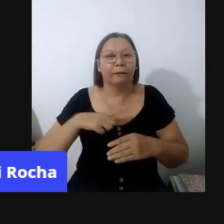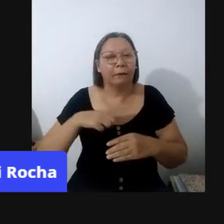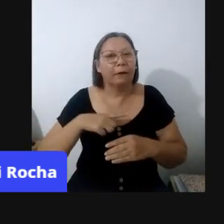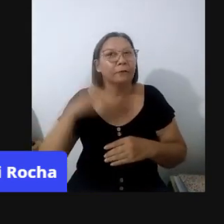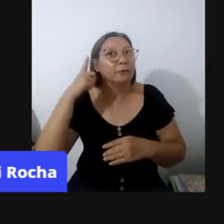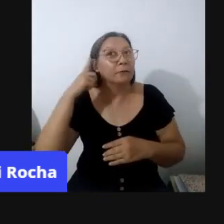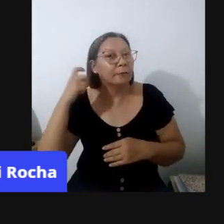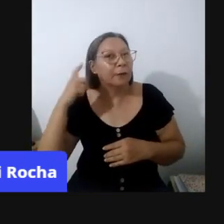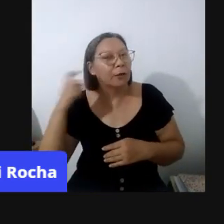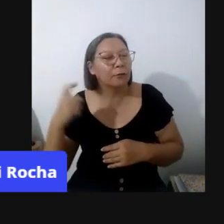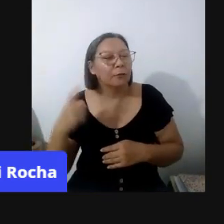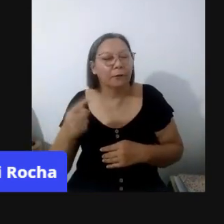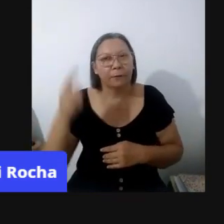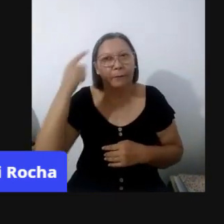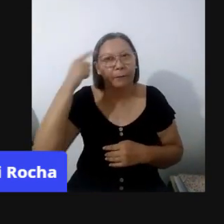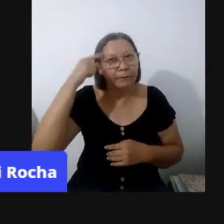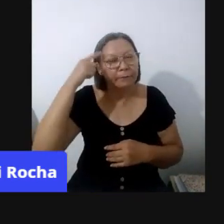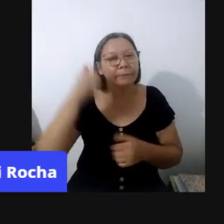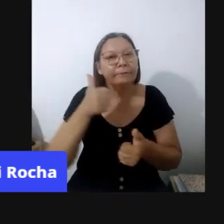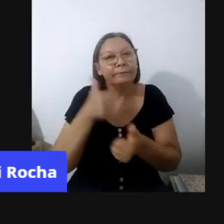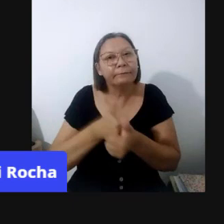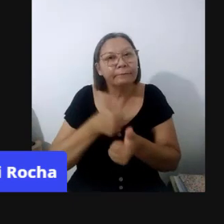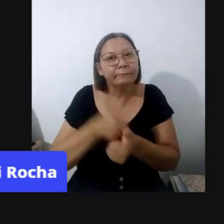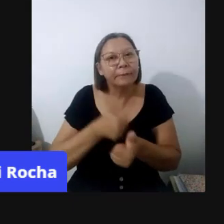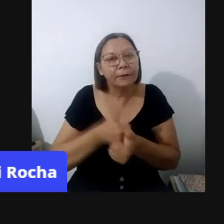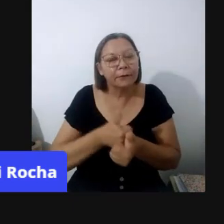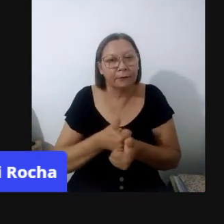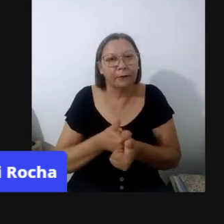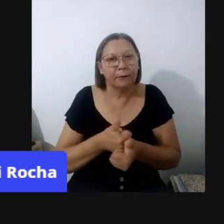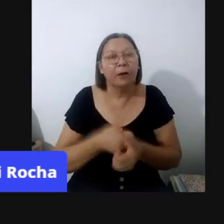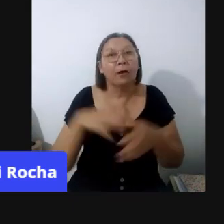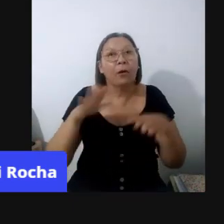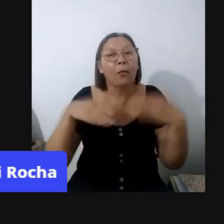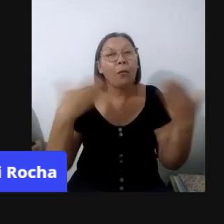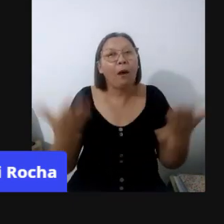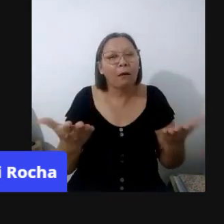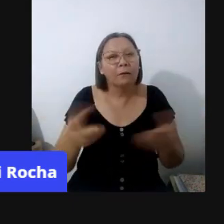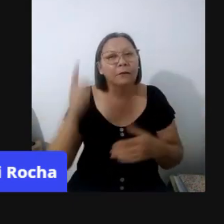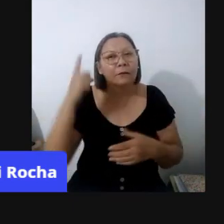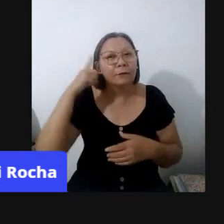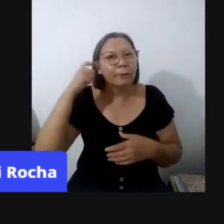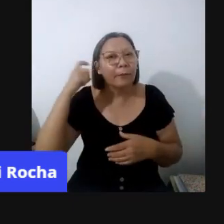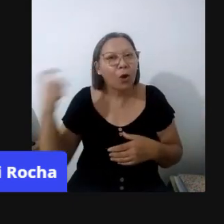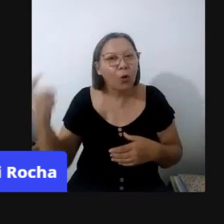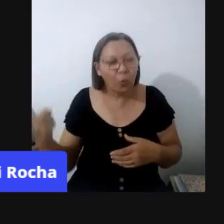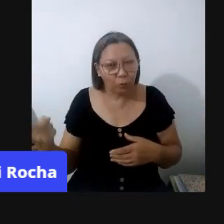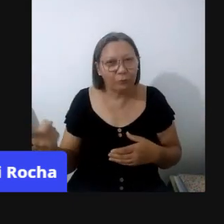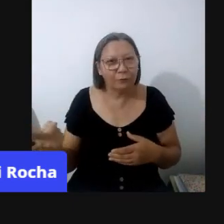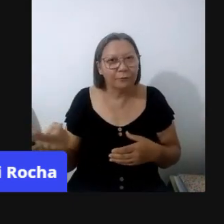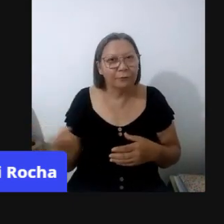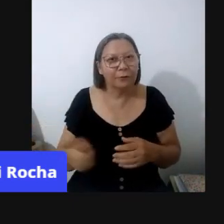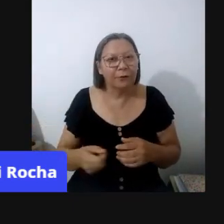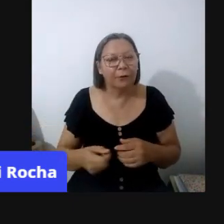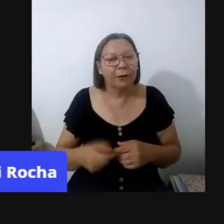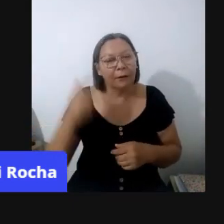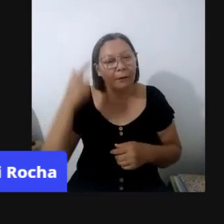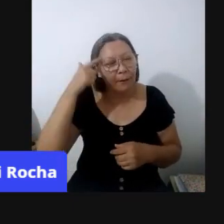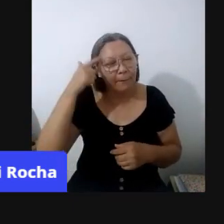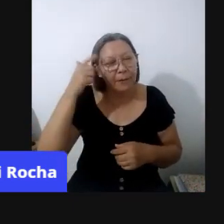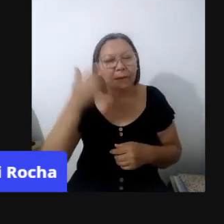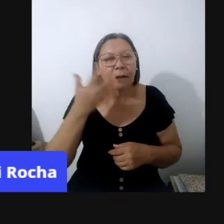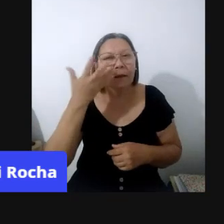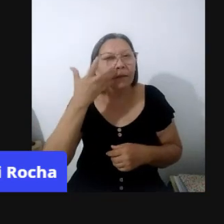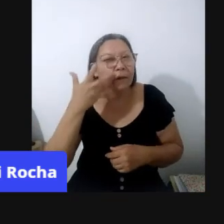tem que pensar no seguinte: quais são esses ruídos? Porque a educação infantil, nós temos que pensar que existem